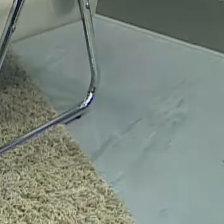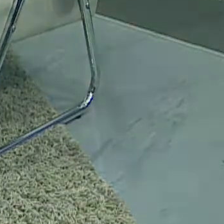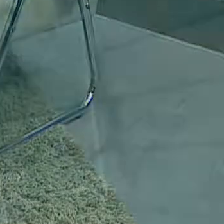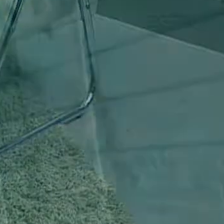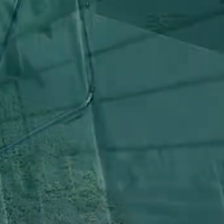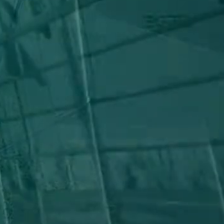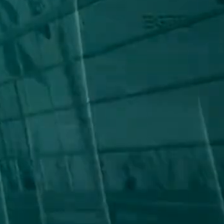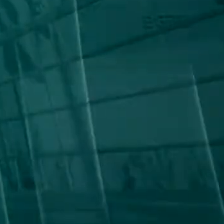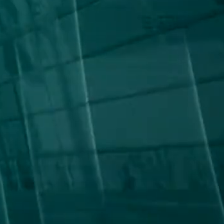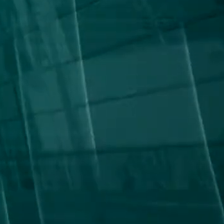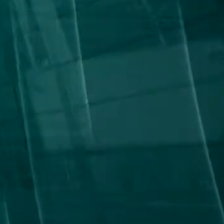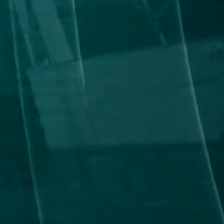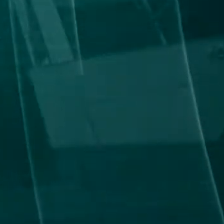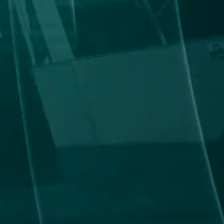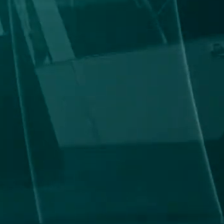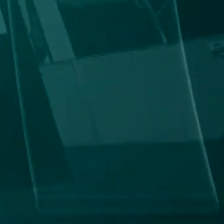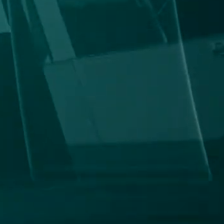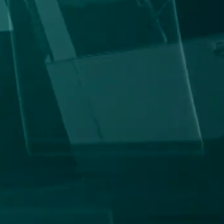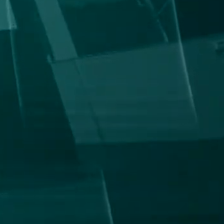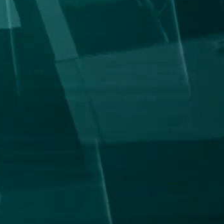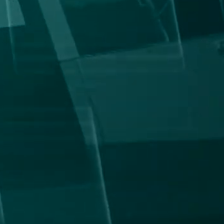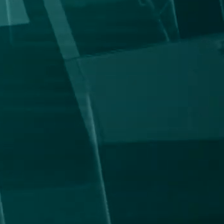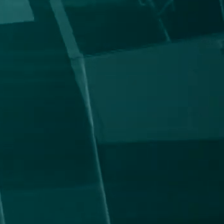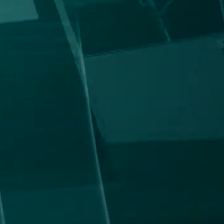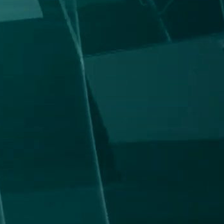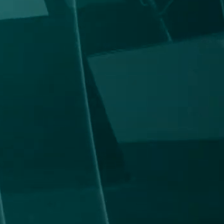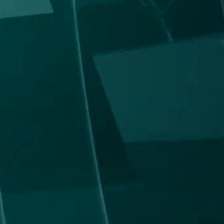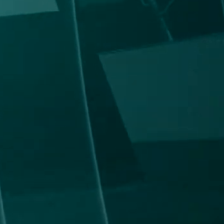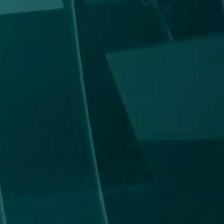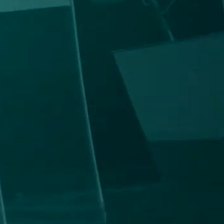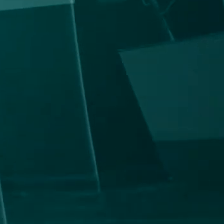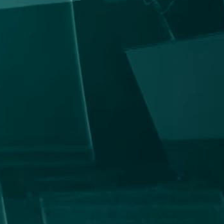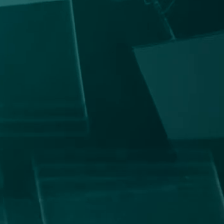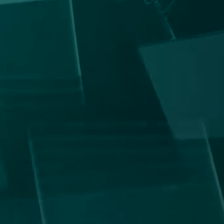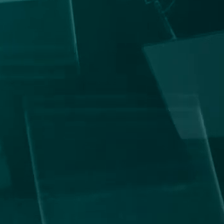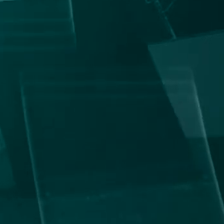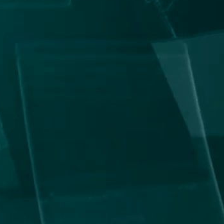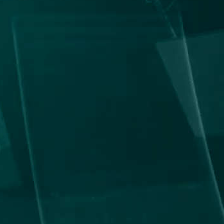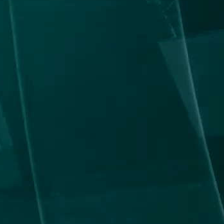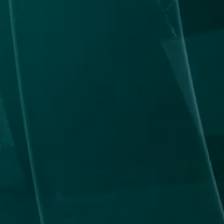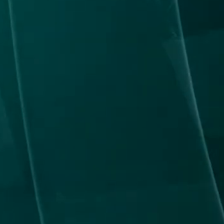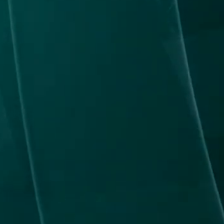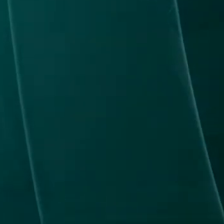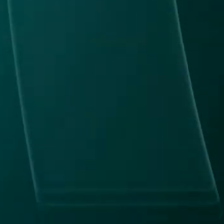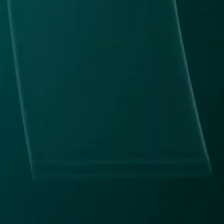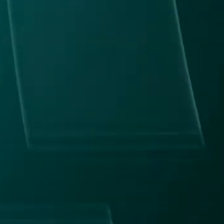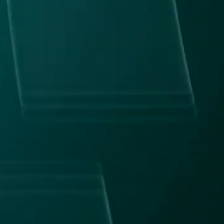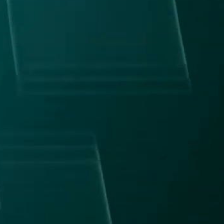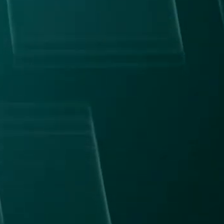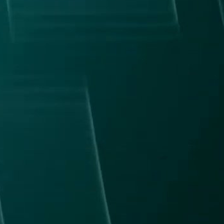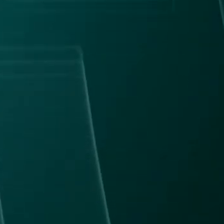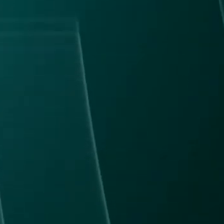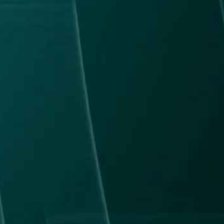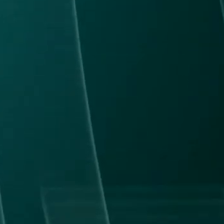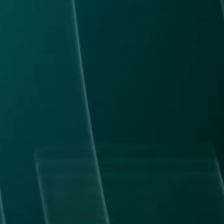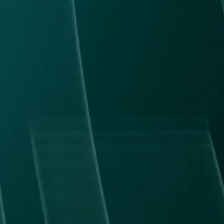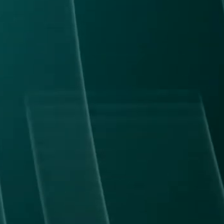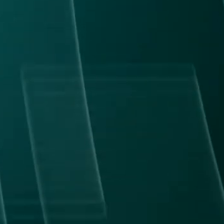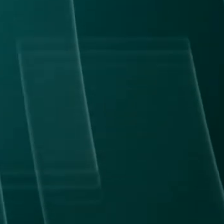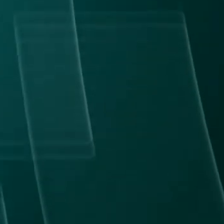Legislativo. O seu nome vem sendo citado aí por diversas vezes e muitas pessoas